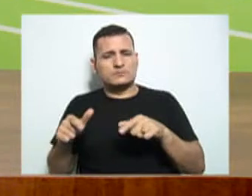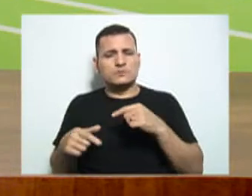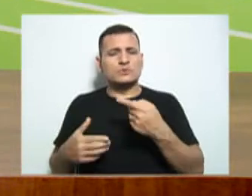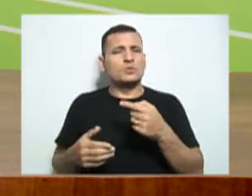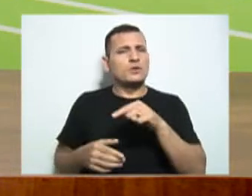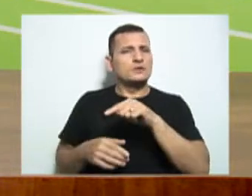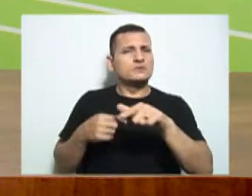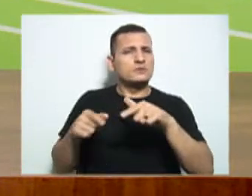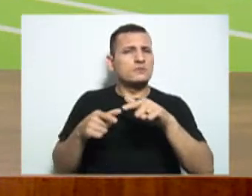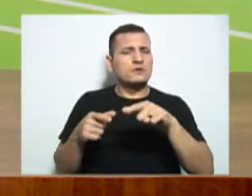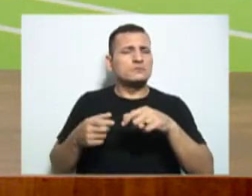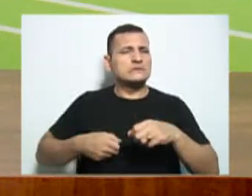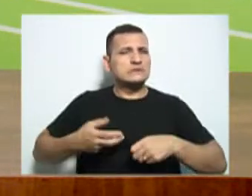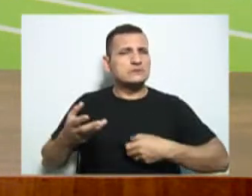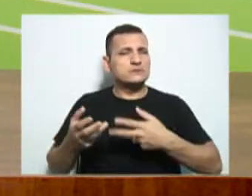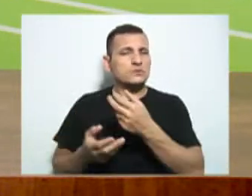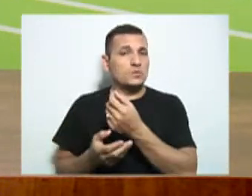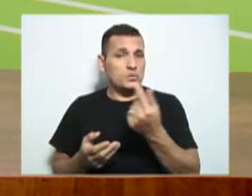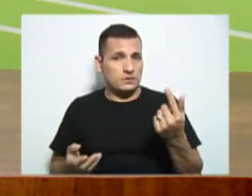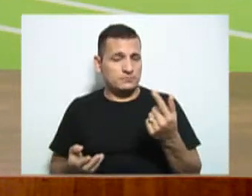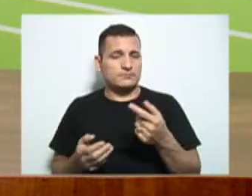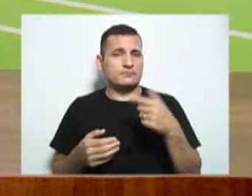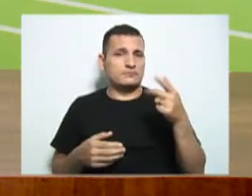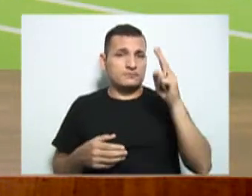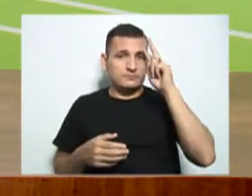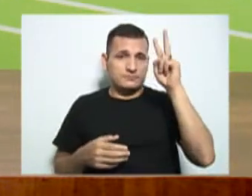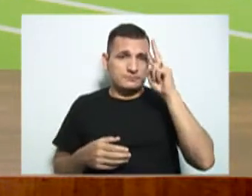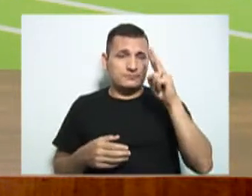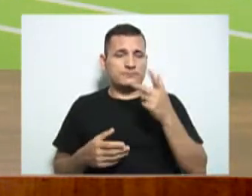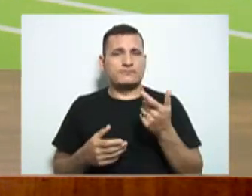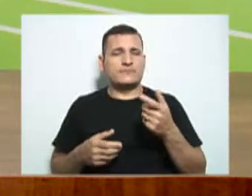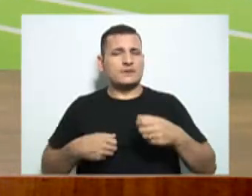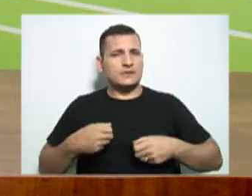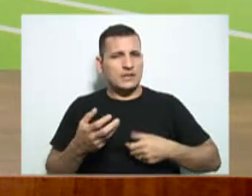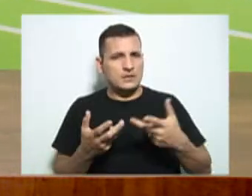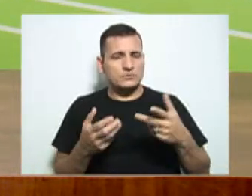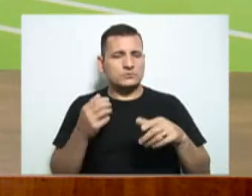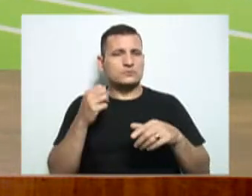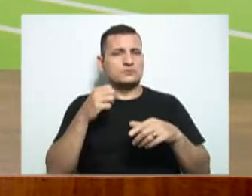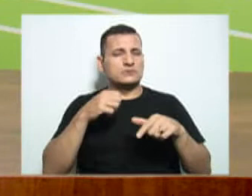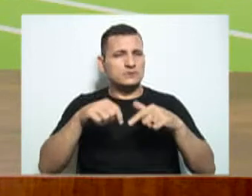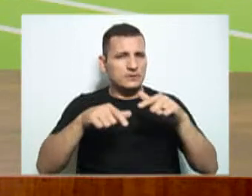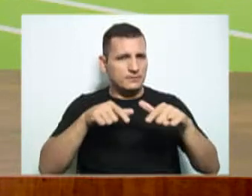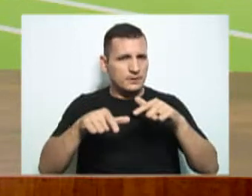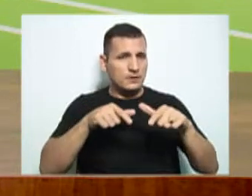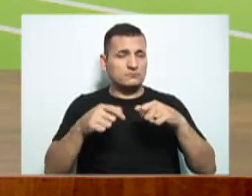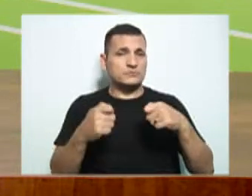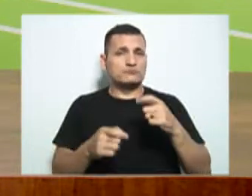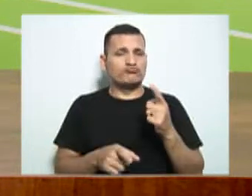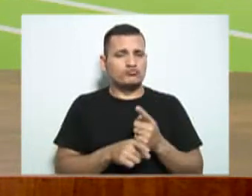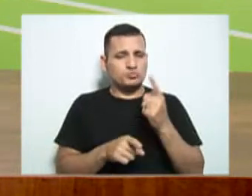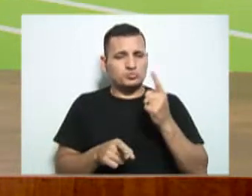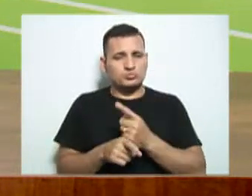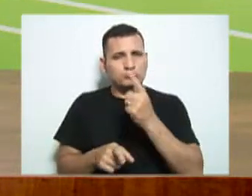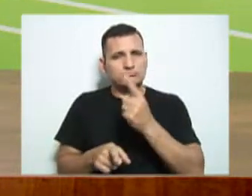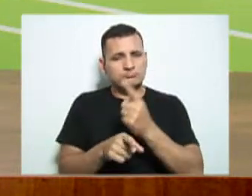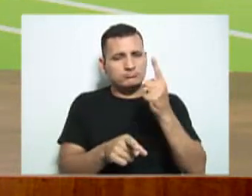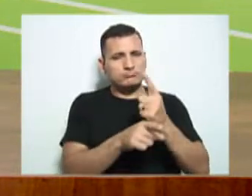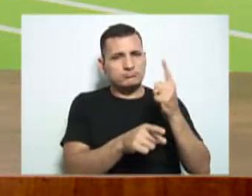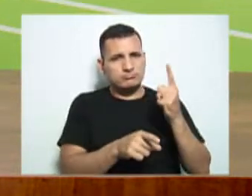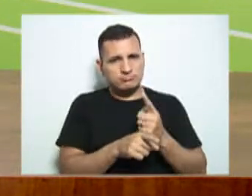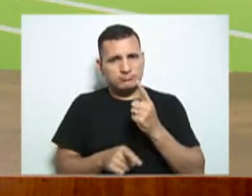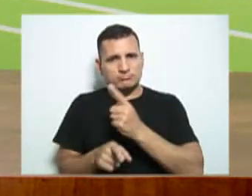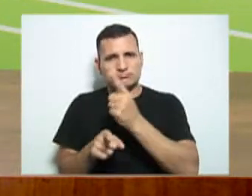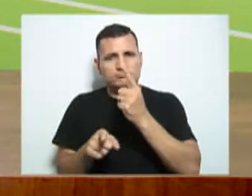quanto? Lembrando que no custeio baseado em atividade, nós temos que identificar